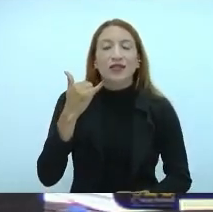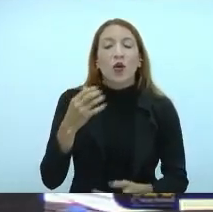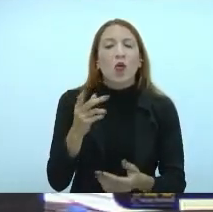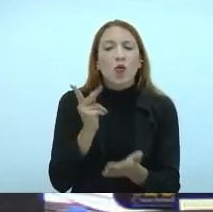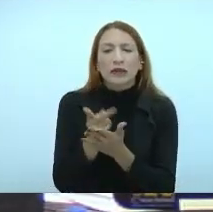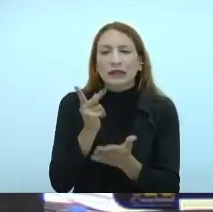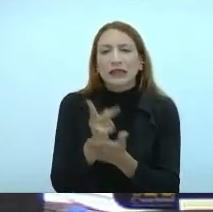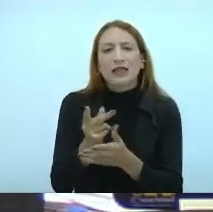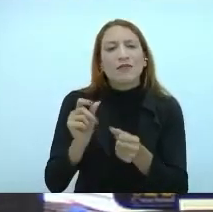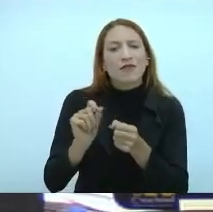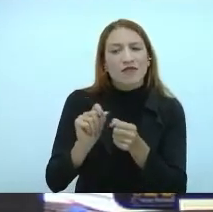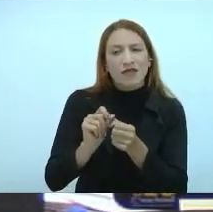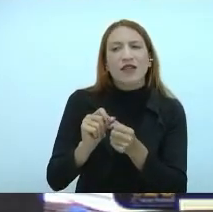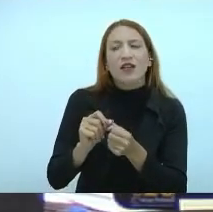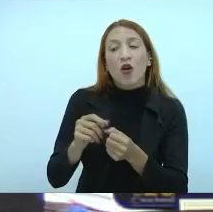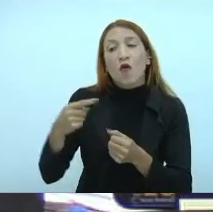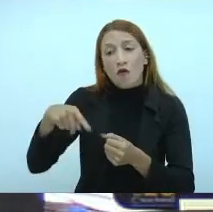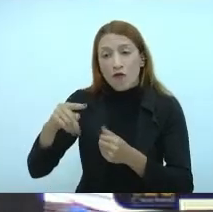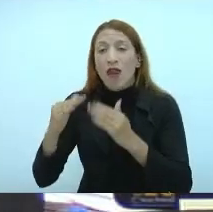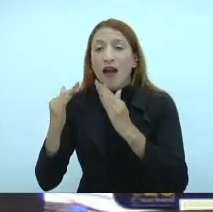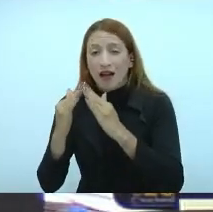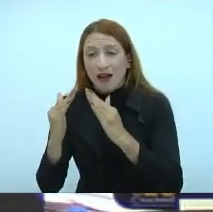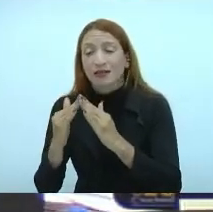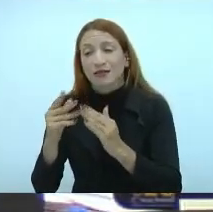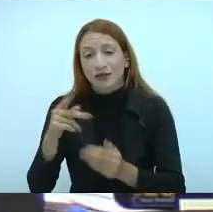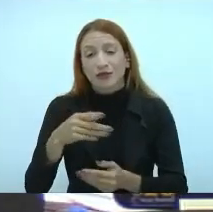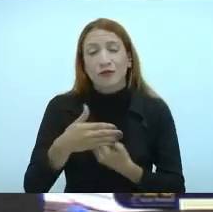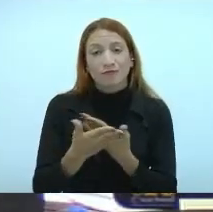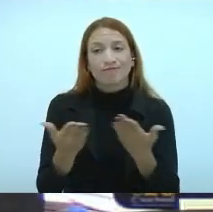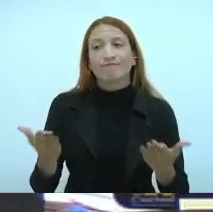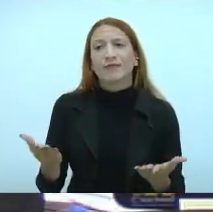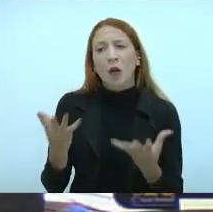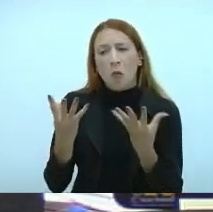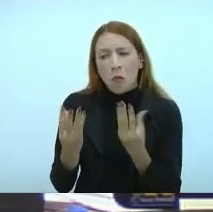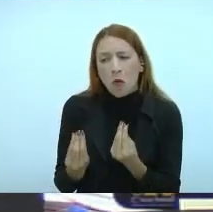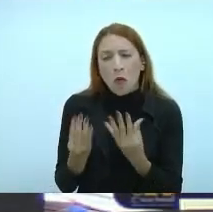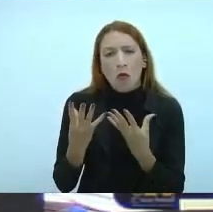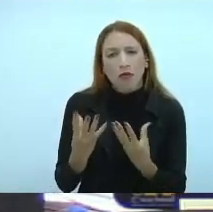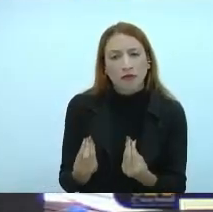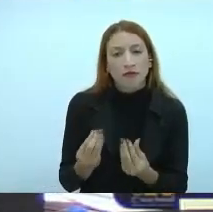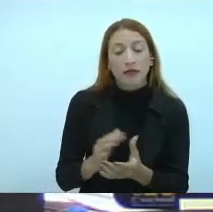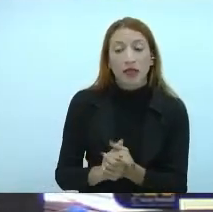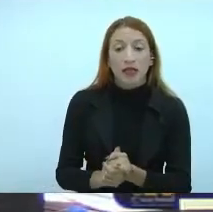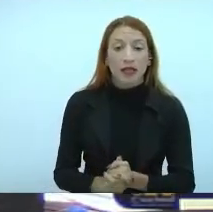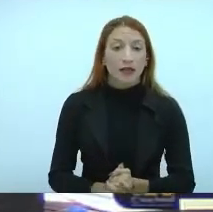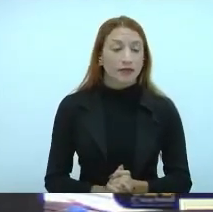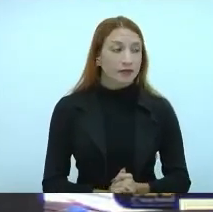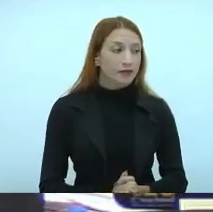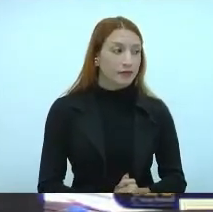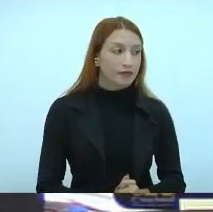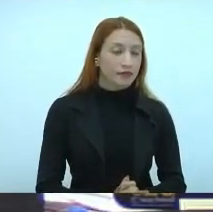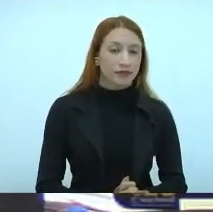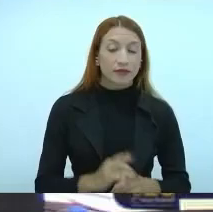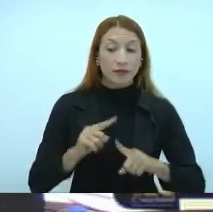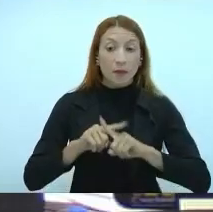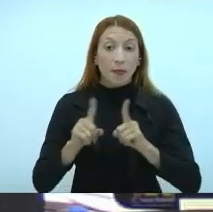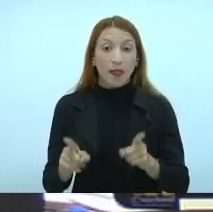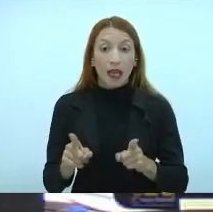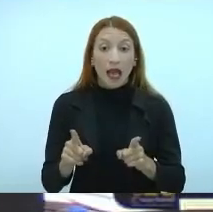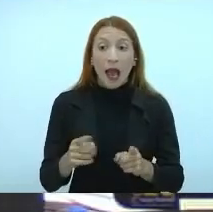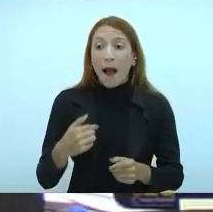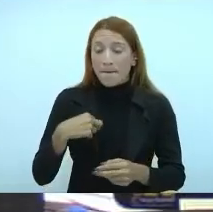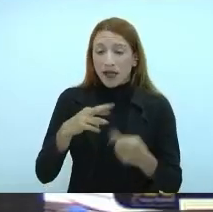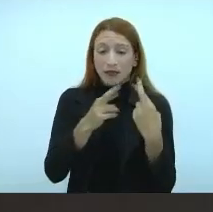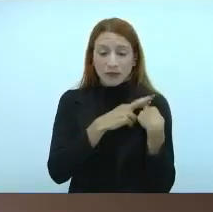e como eu estive na casa de vocês várias vezes a verdade a obrigação pode ser minha colega mas muitos não cumprem a